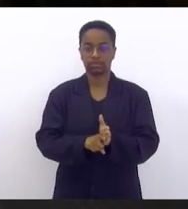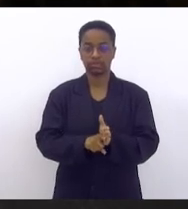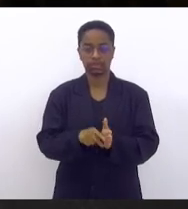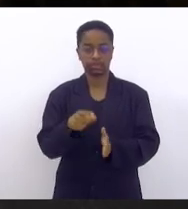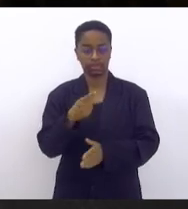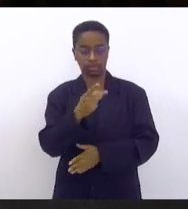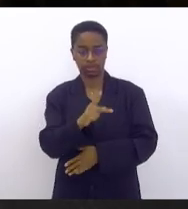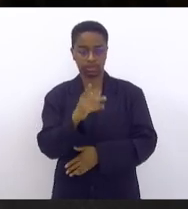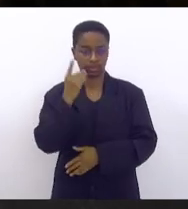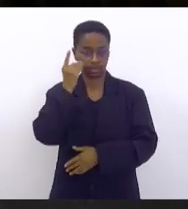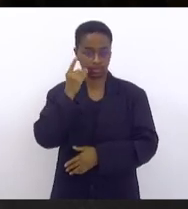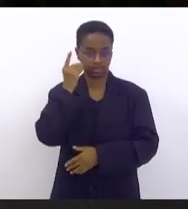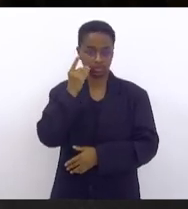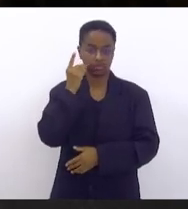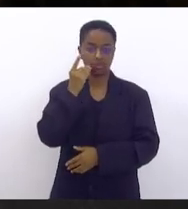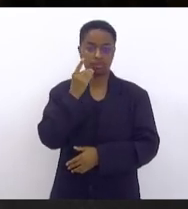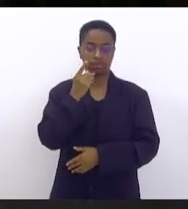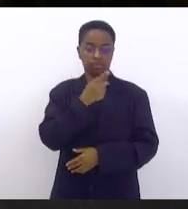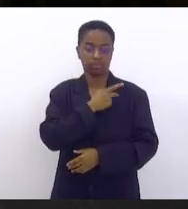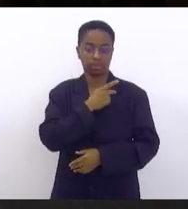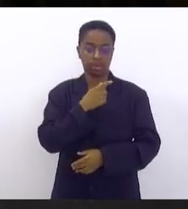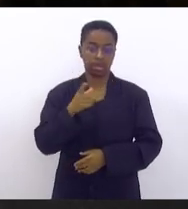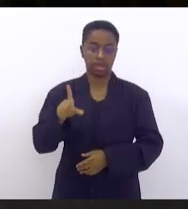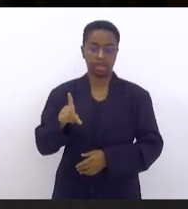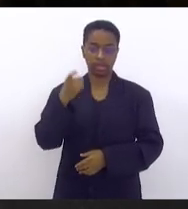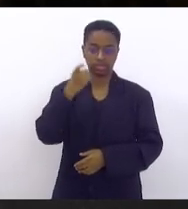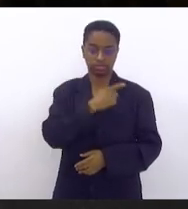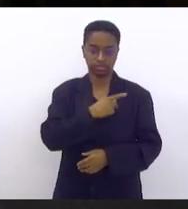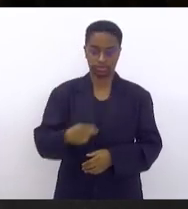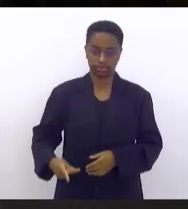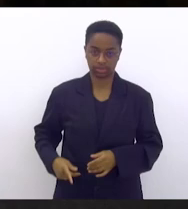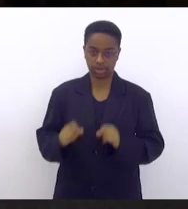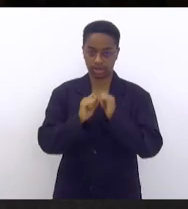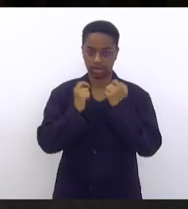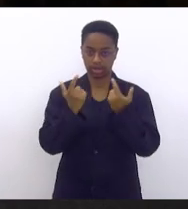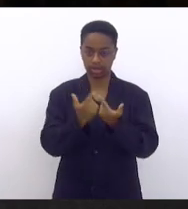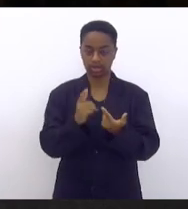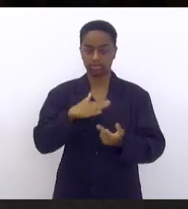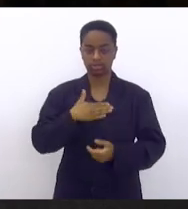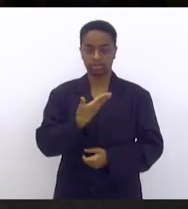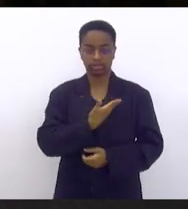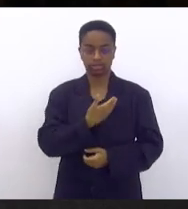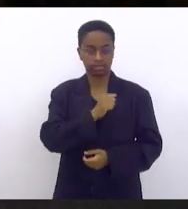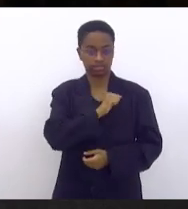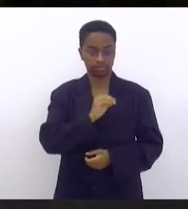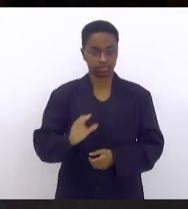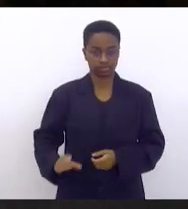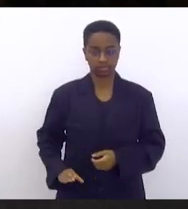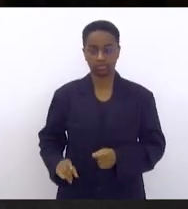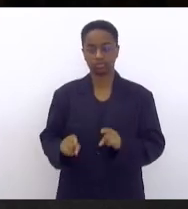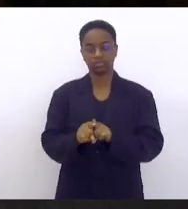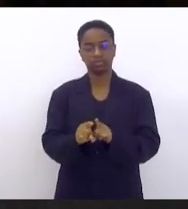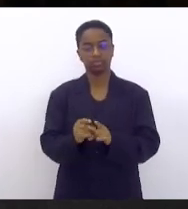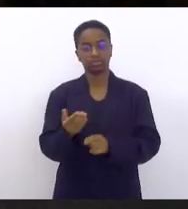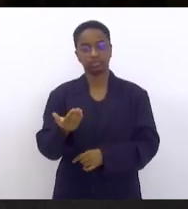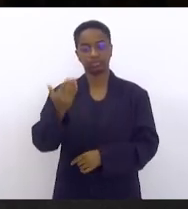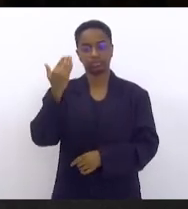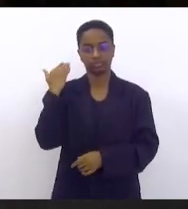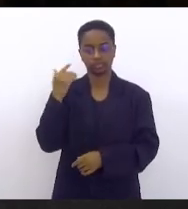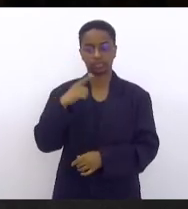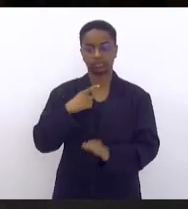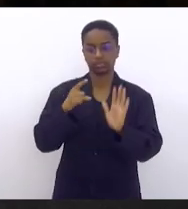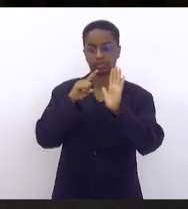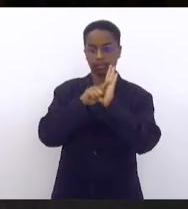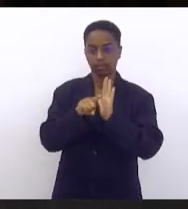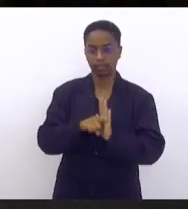deputado, então presidente da LERJ, o meu companheiro André Siciliano, me fez na ocasião que foi consultado sobre